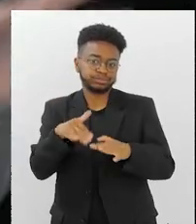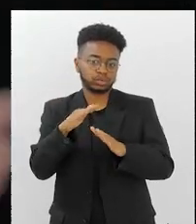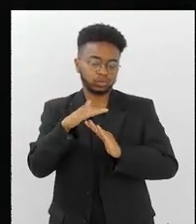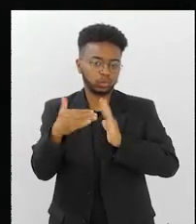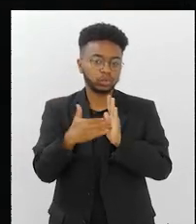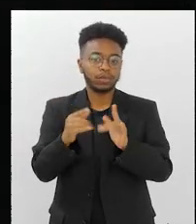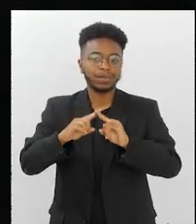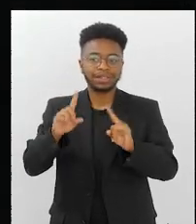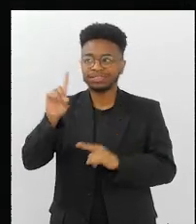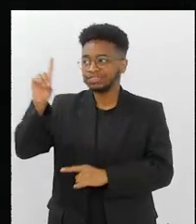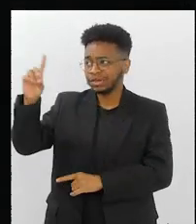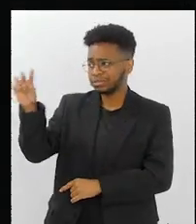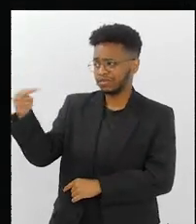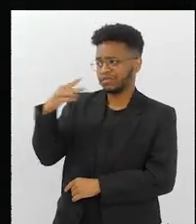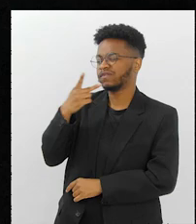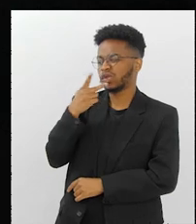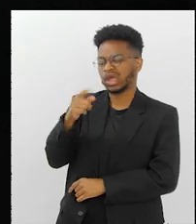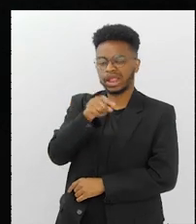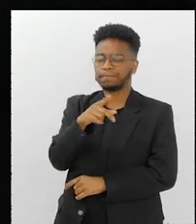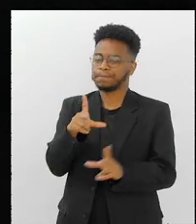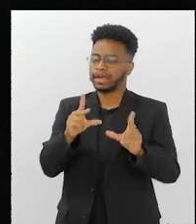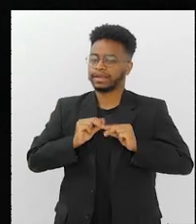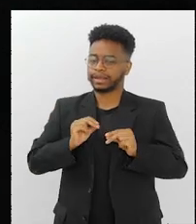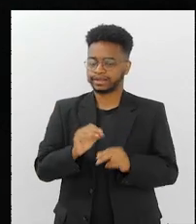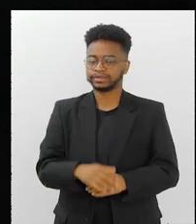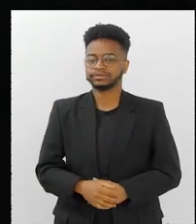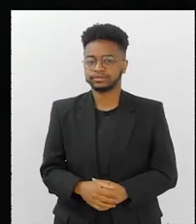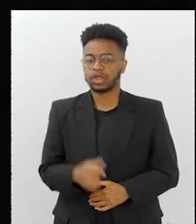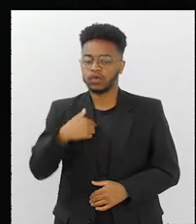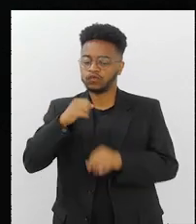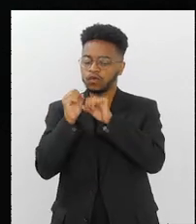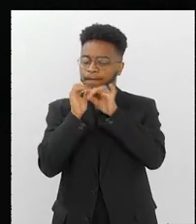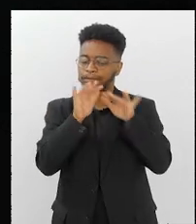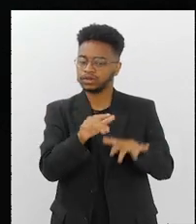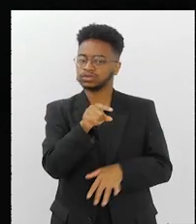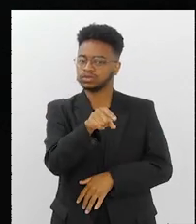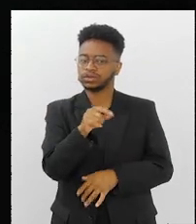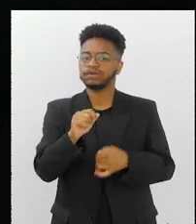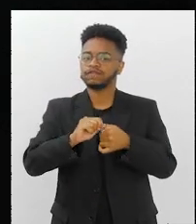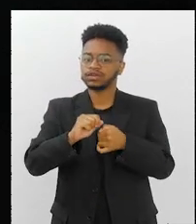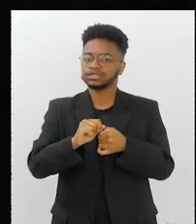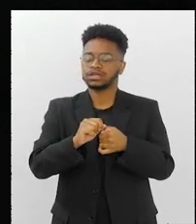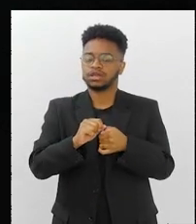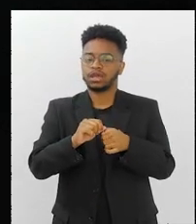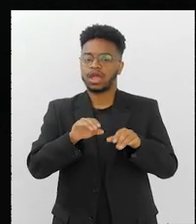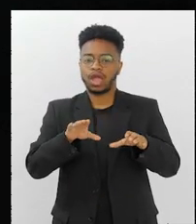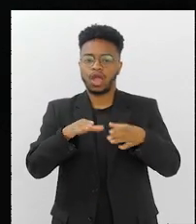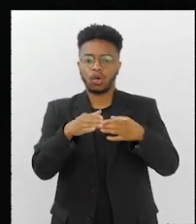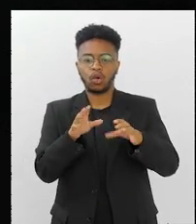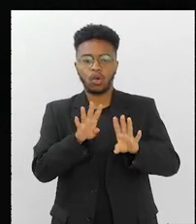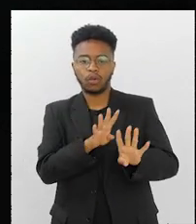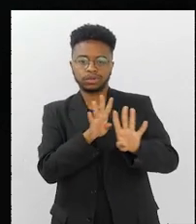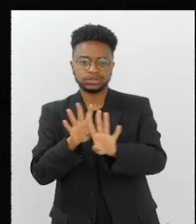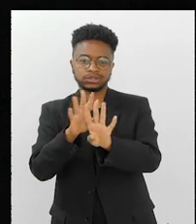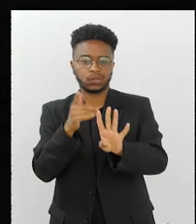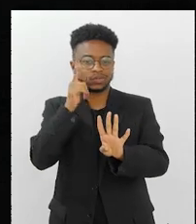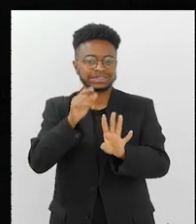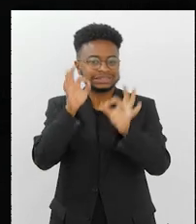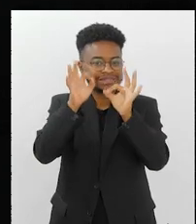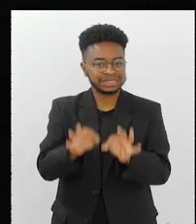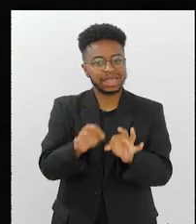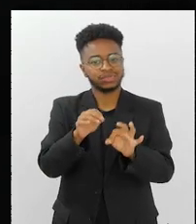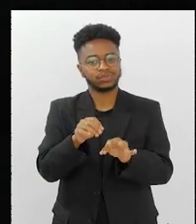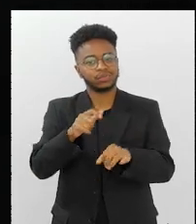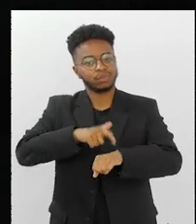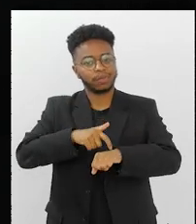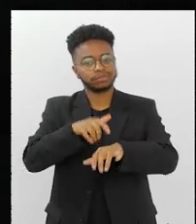inteiro e eu acho que Deus me olhou falou Pô esse cara merece eu vou abençoar ele vou fazer que a comissão dele seja algo que vai dar